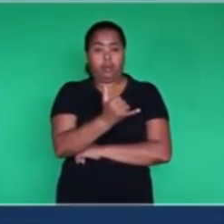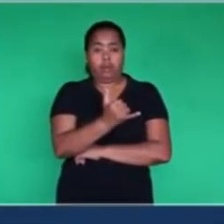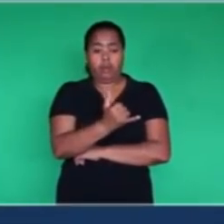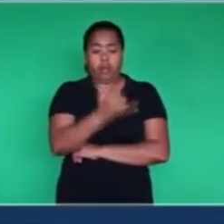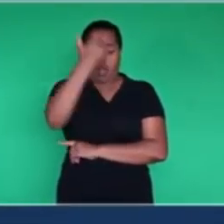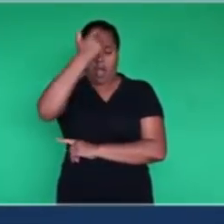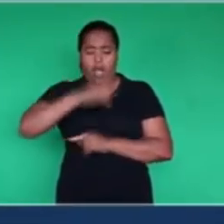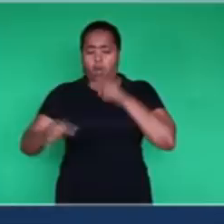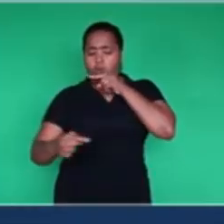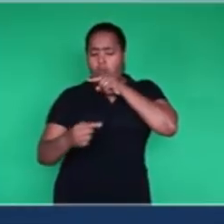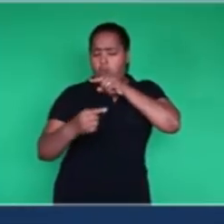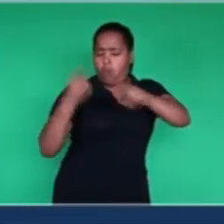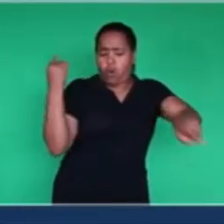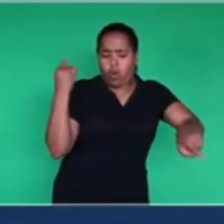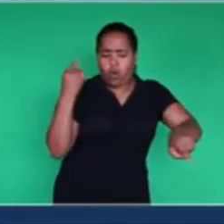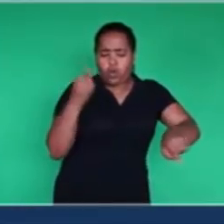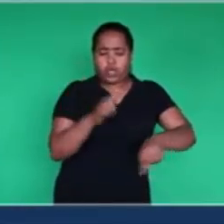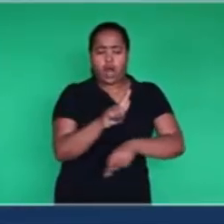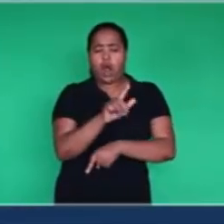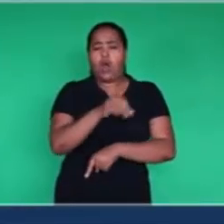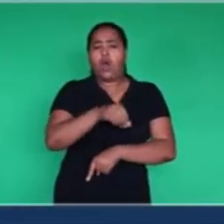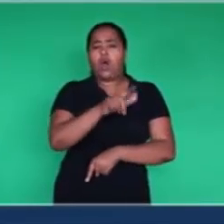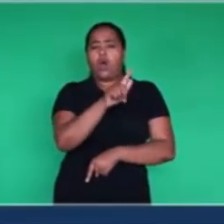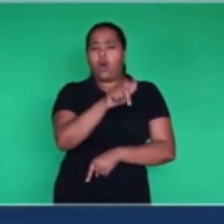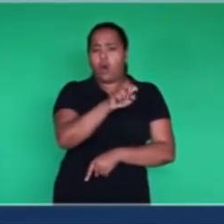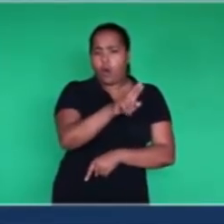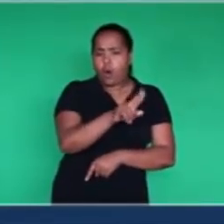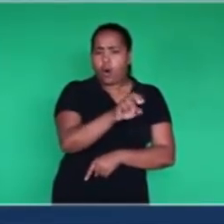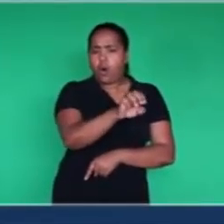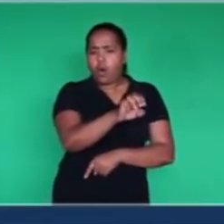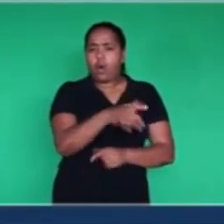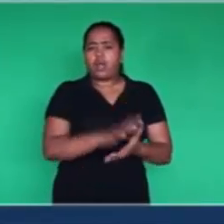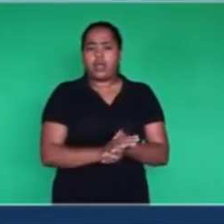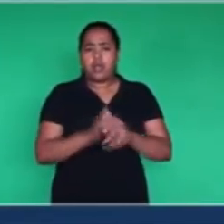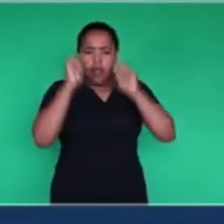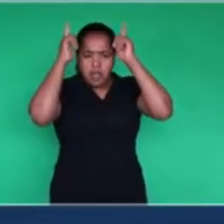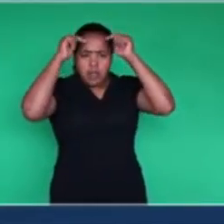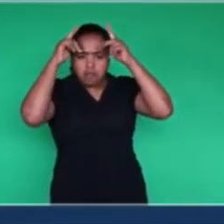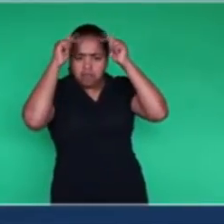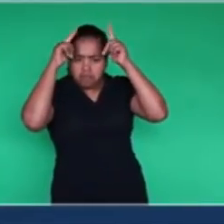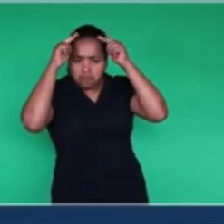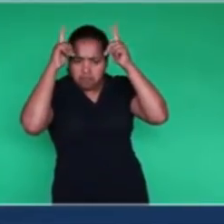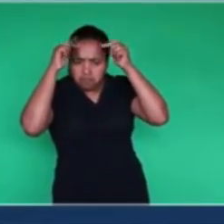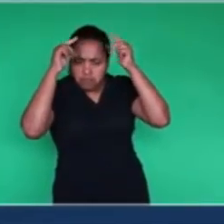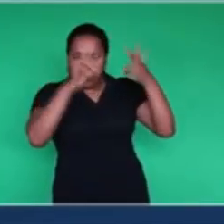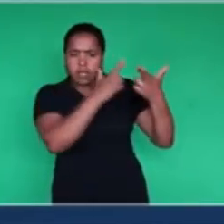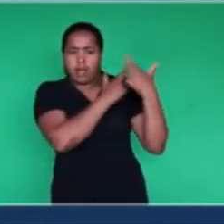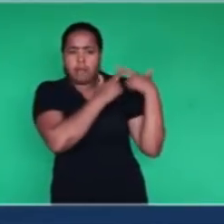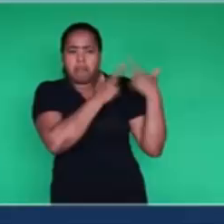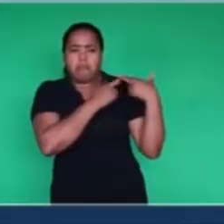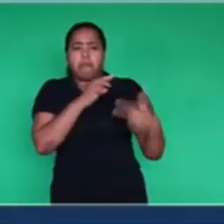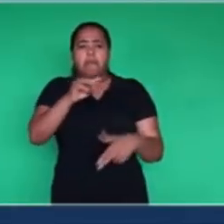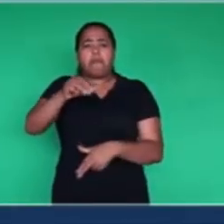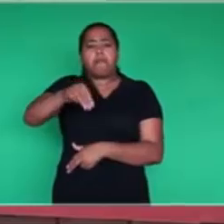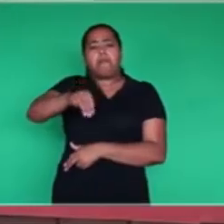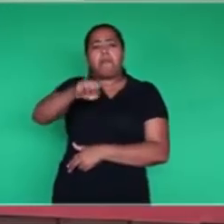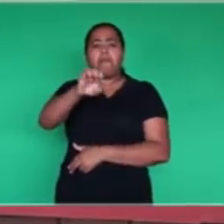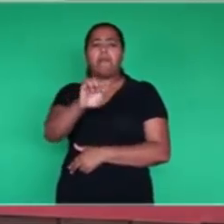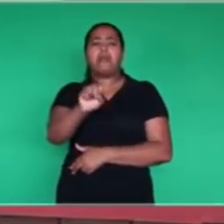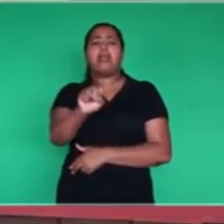sou contra ti, ó Gog, príncipe e chefe de Meseque e de Tubal. Essas palavras,